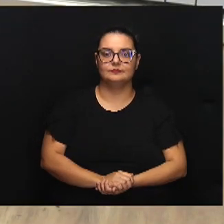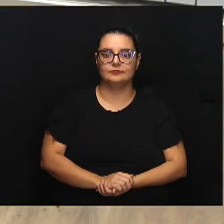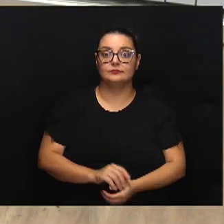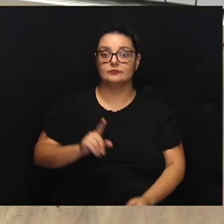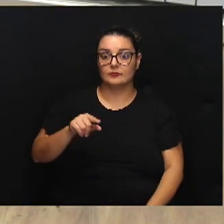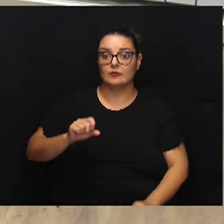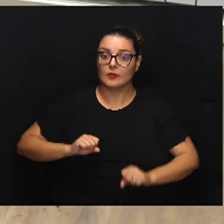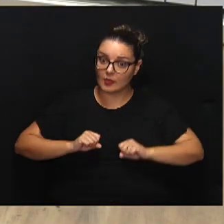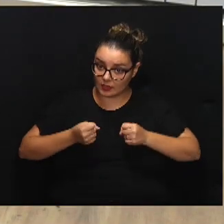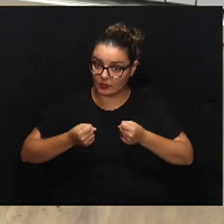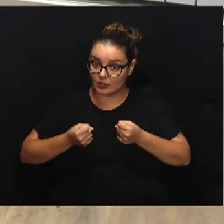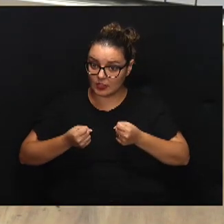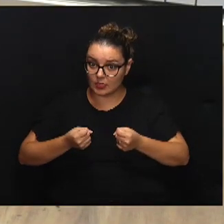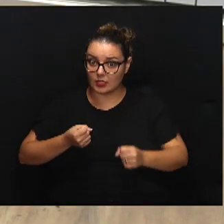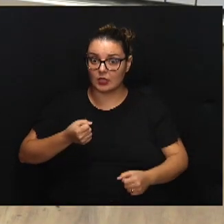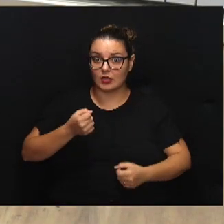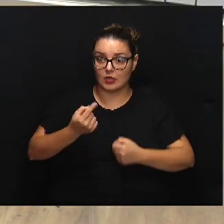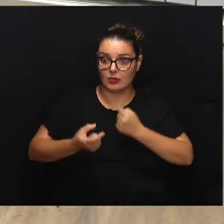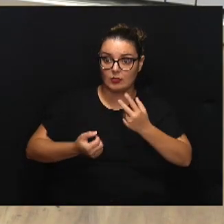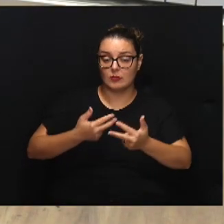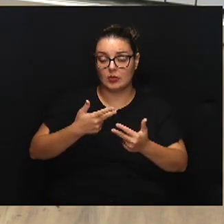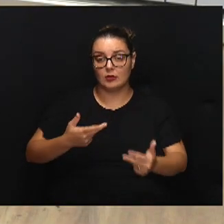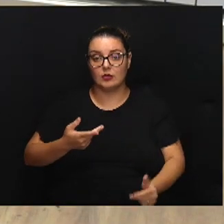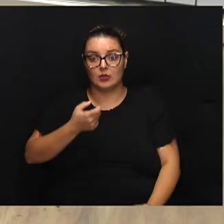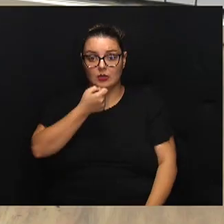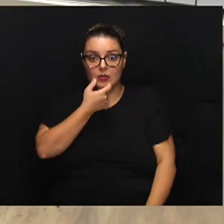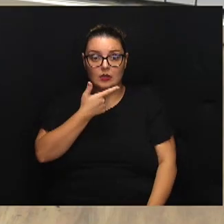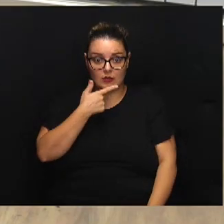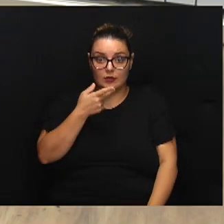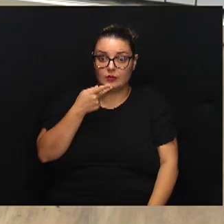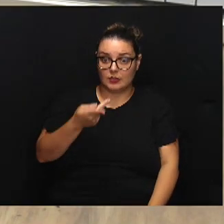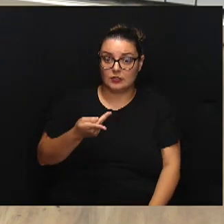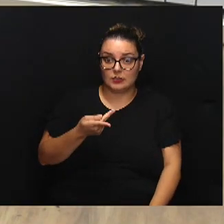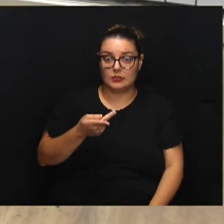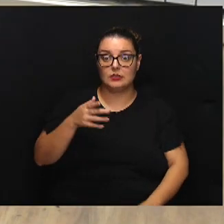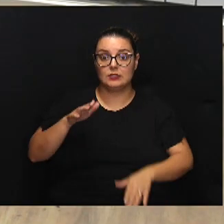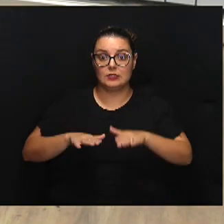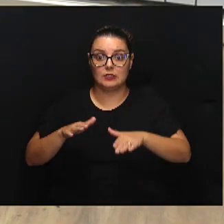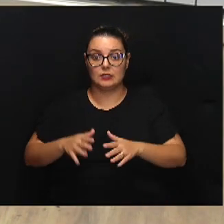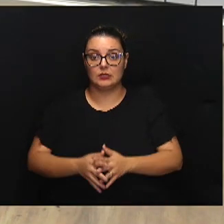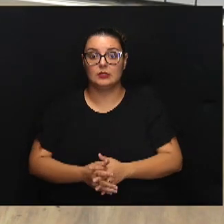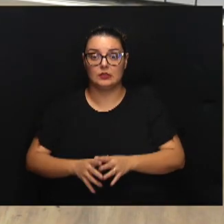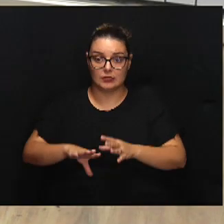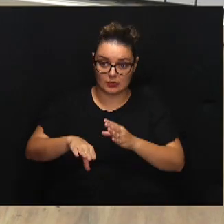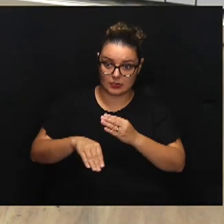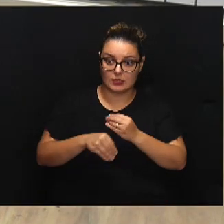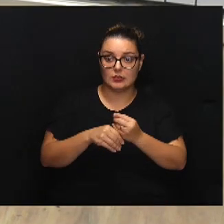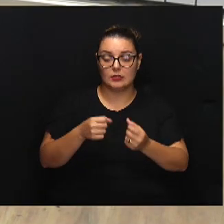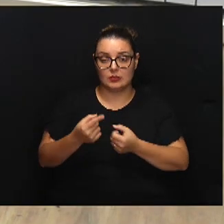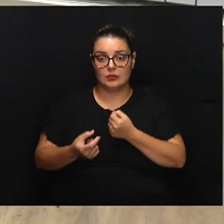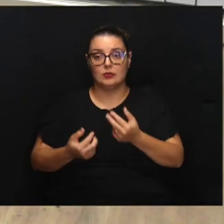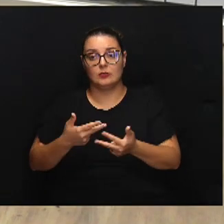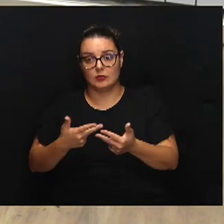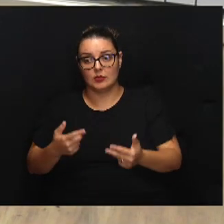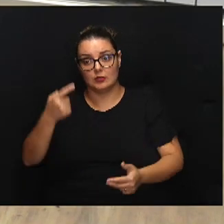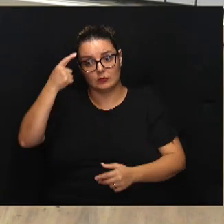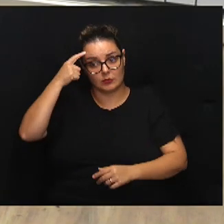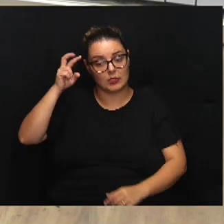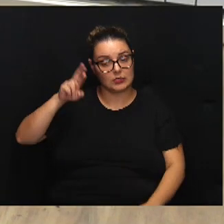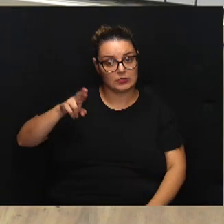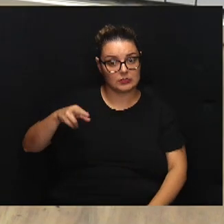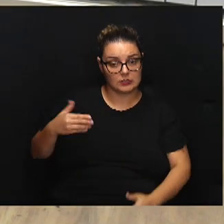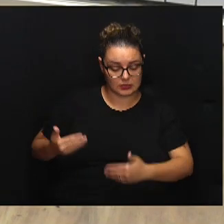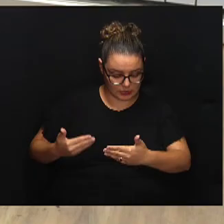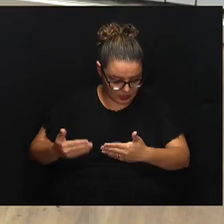Queria reforçar algumas coisas que a Fernanda falou e talvez agregar aí alguma coisa nesse raciocínio.